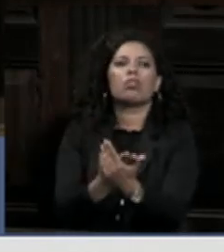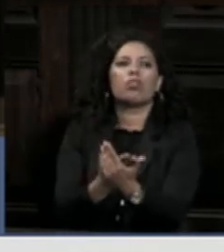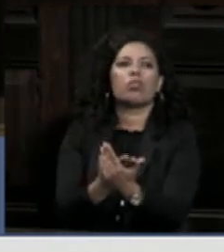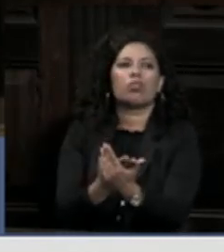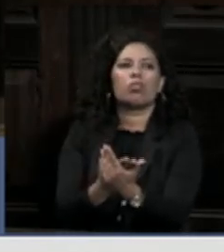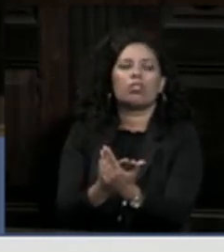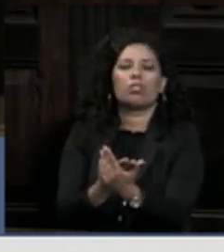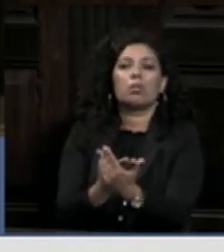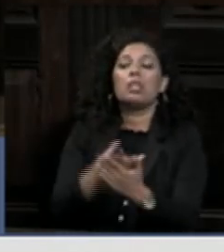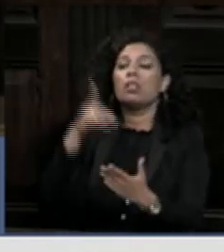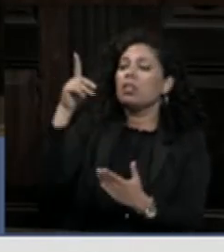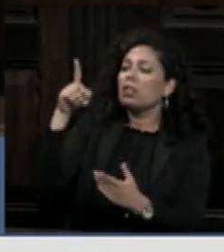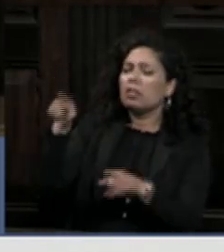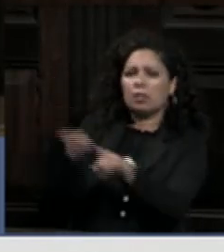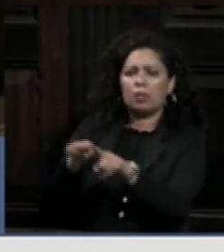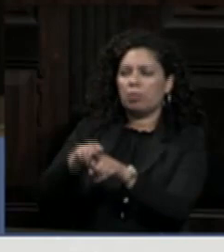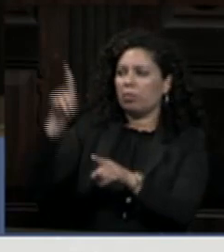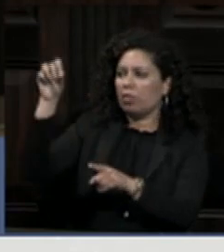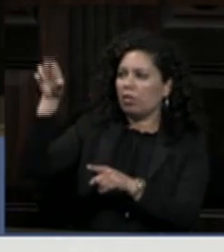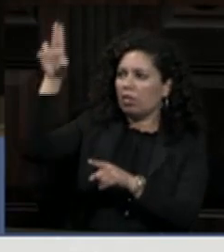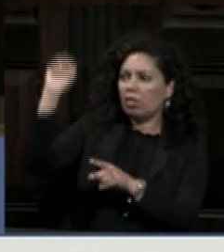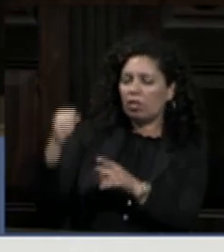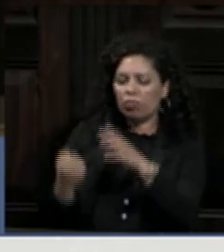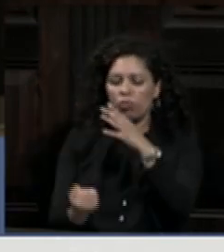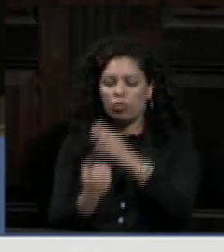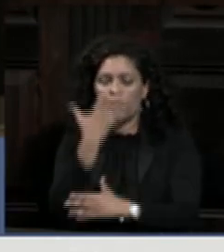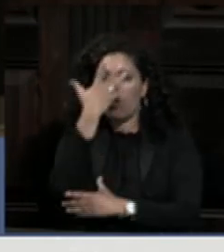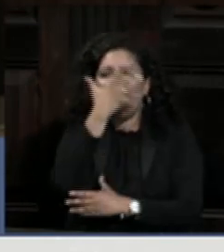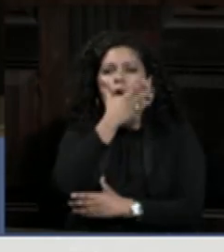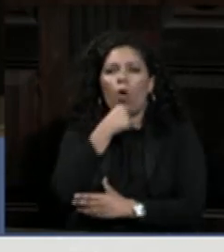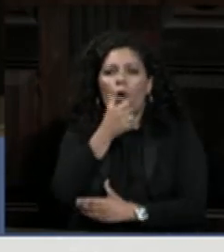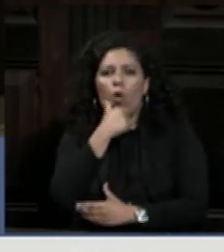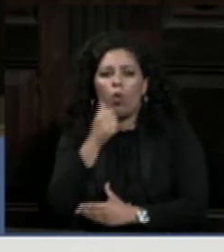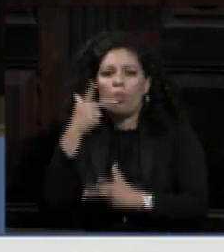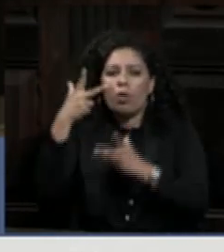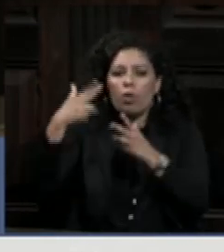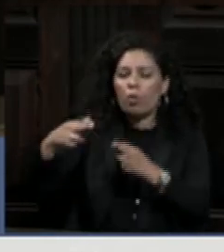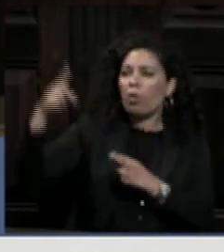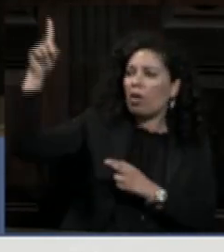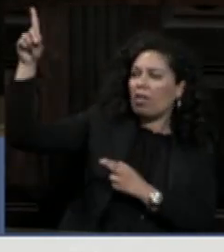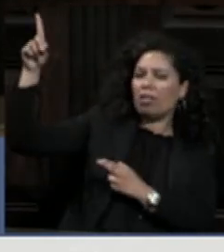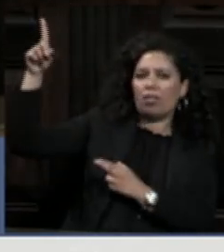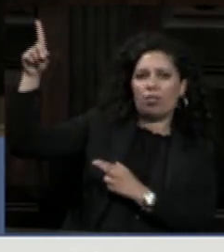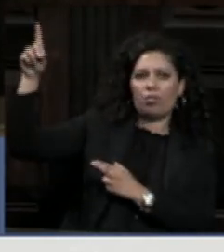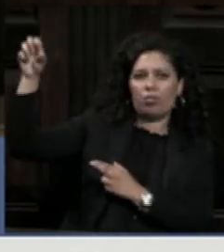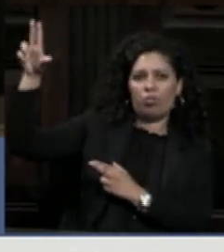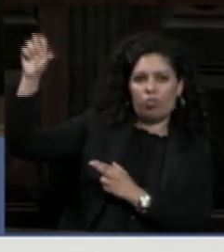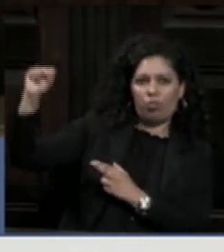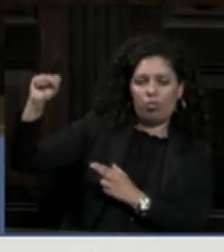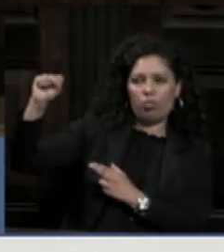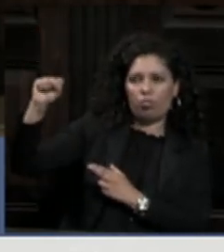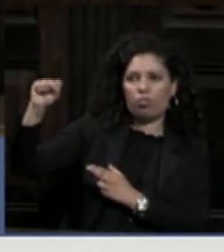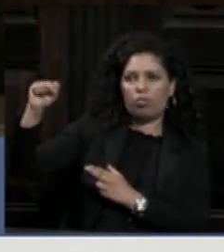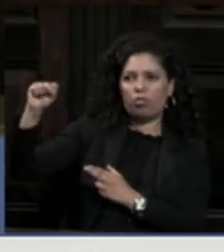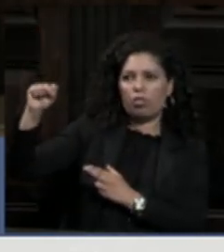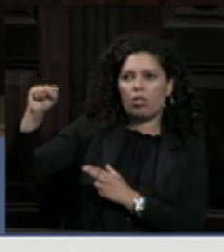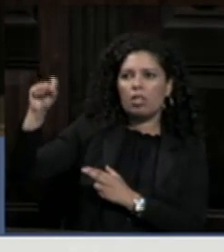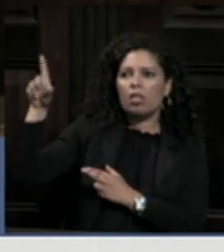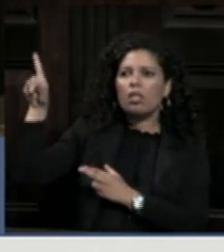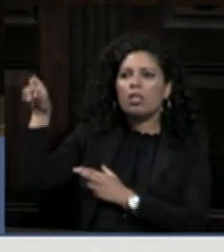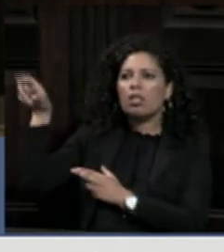do criador e tanto acredito que no começo dos começos nós